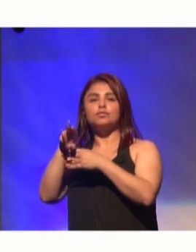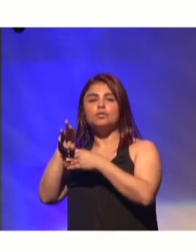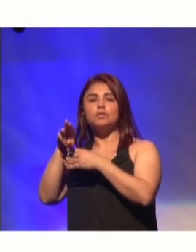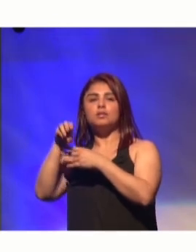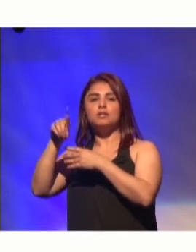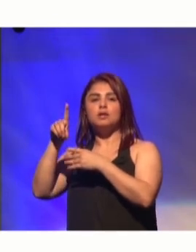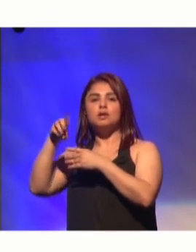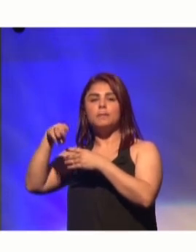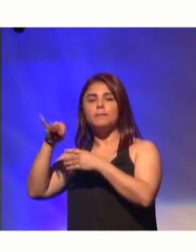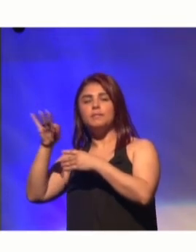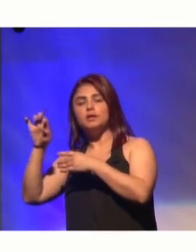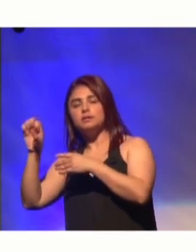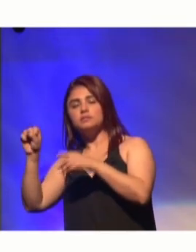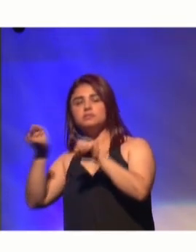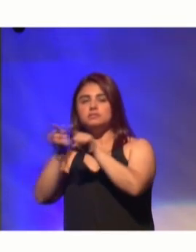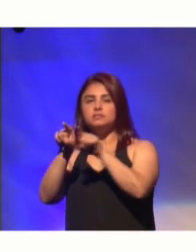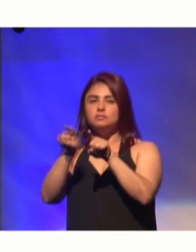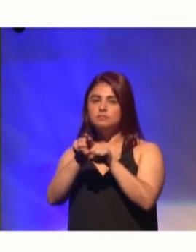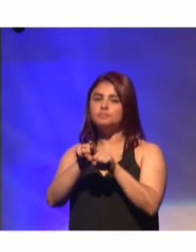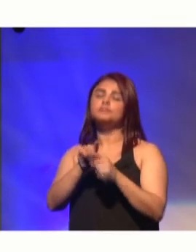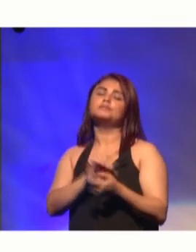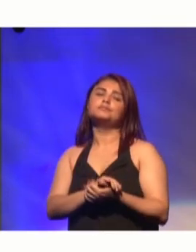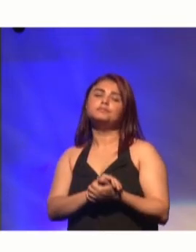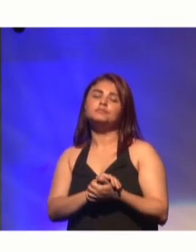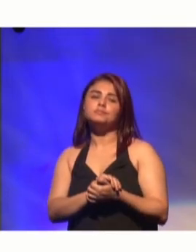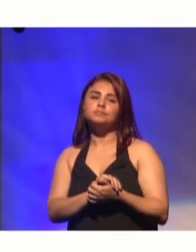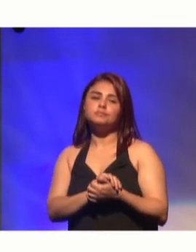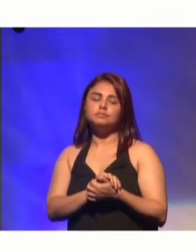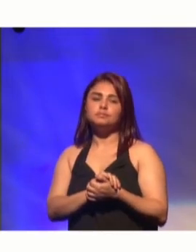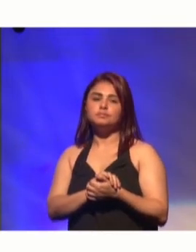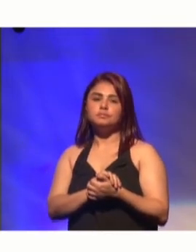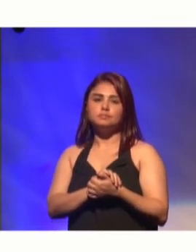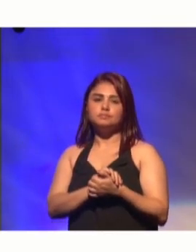evidência bastante forte e muito bom, né?